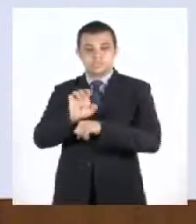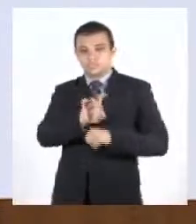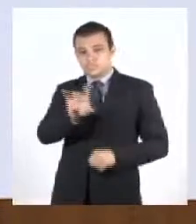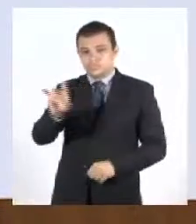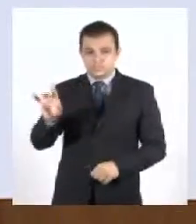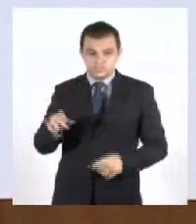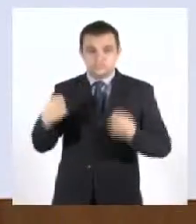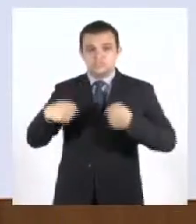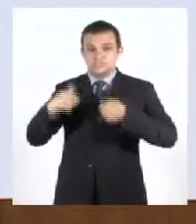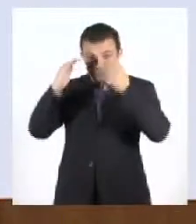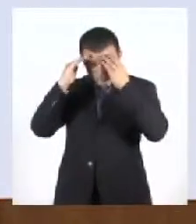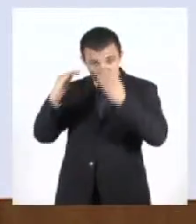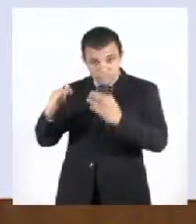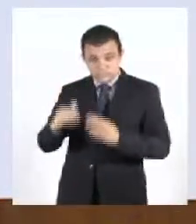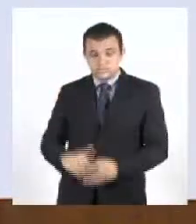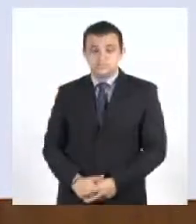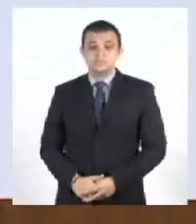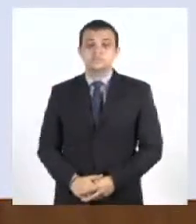E continuando,